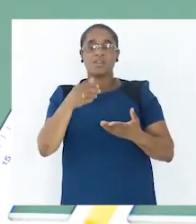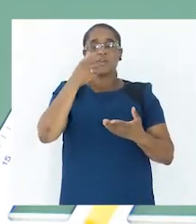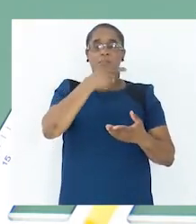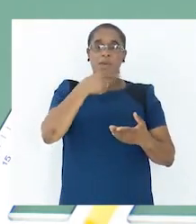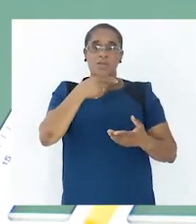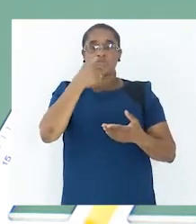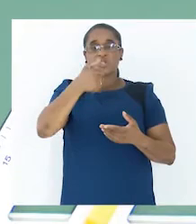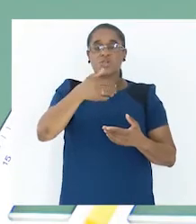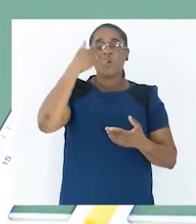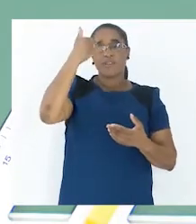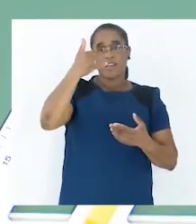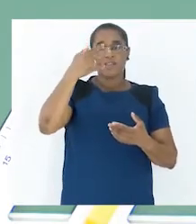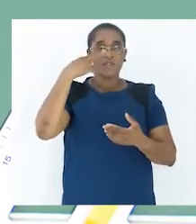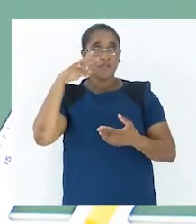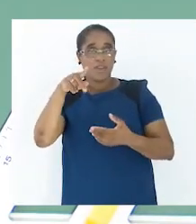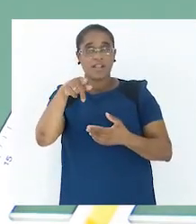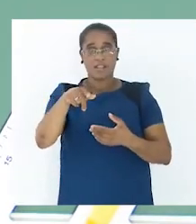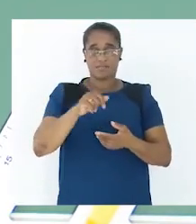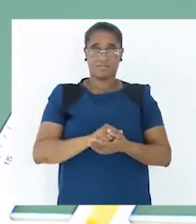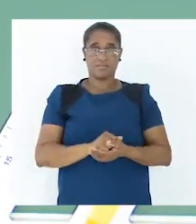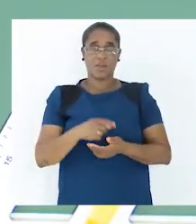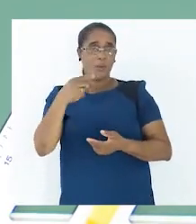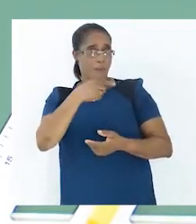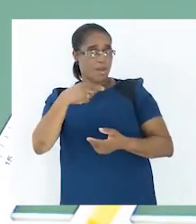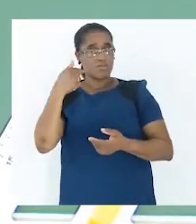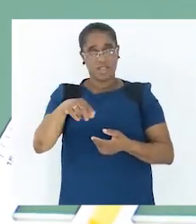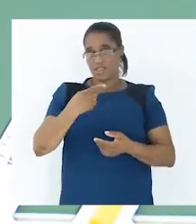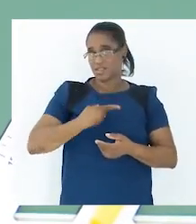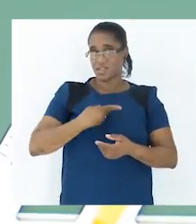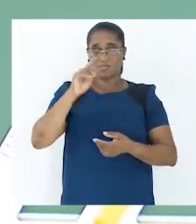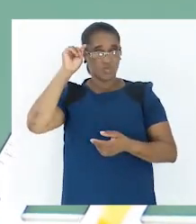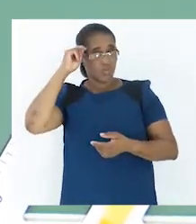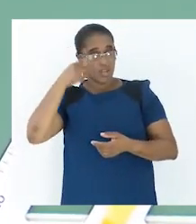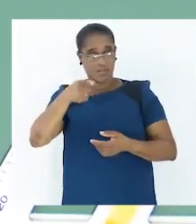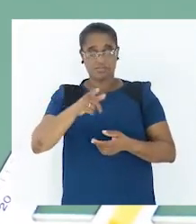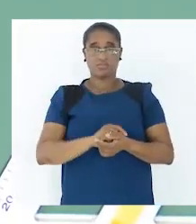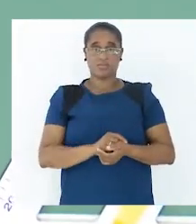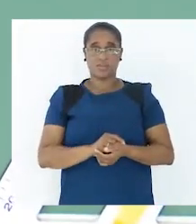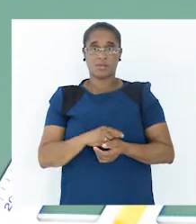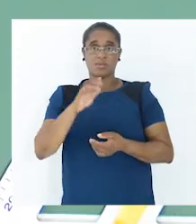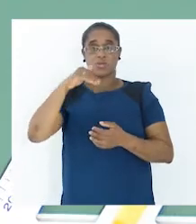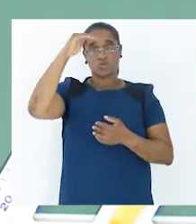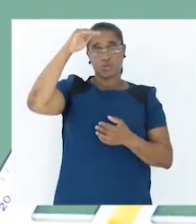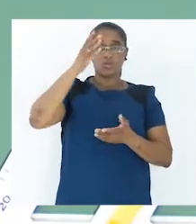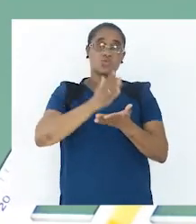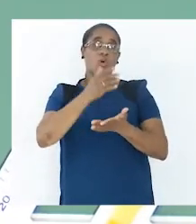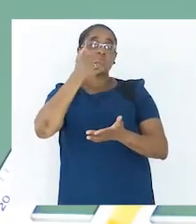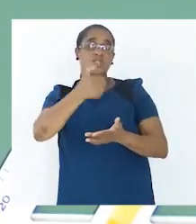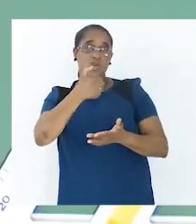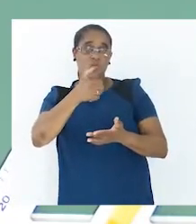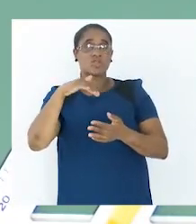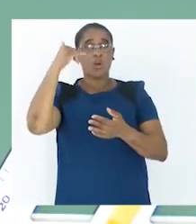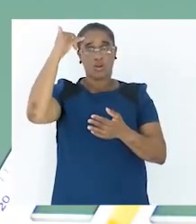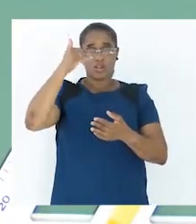quadrado. Reparem que aqui o menos não está a ser afeto pelo expoente, só o 5 é que está ao